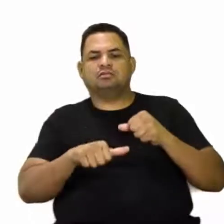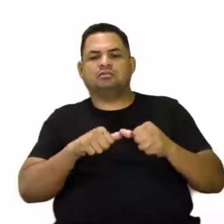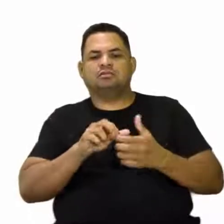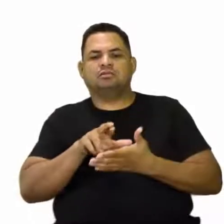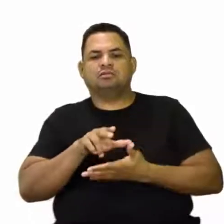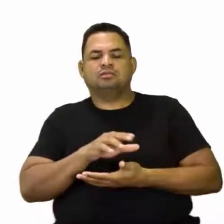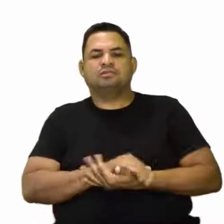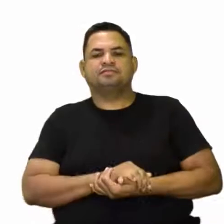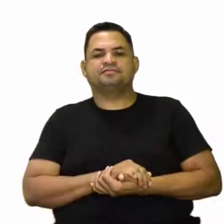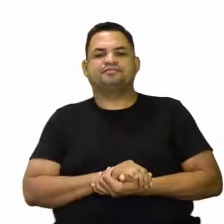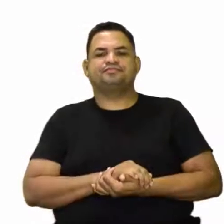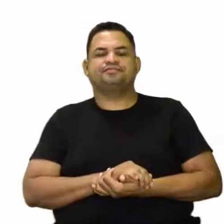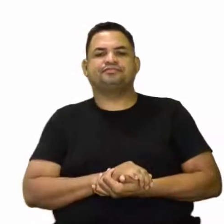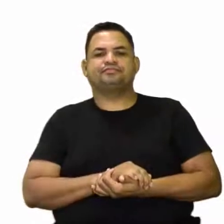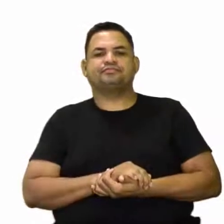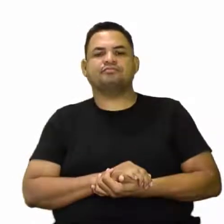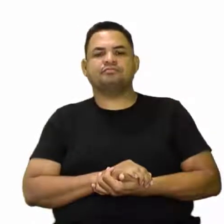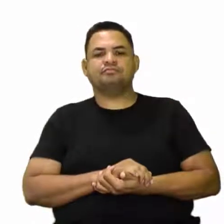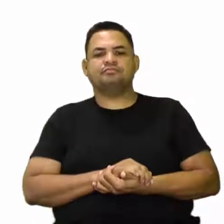o baler.